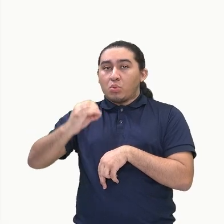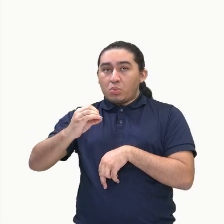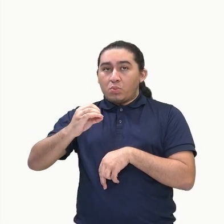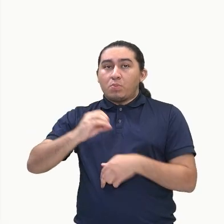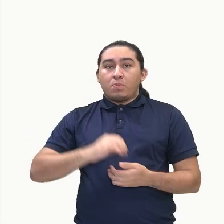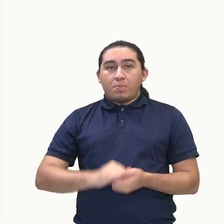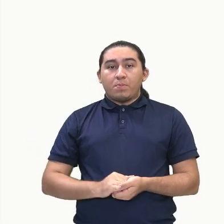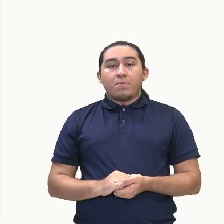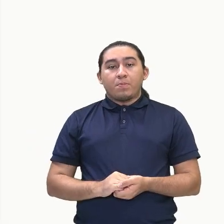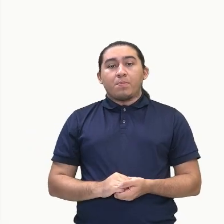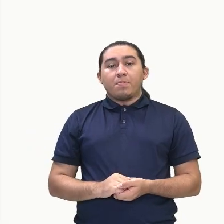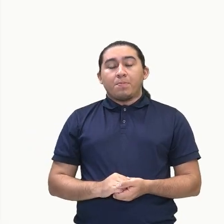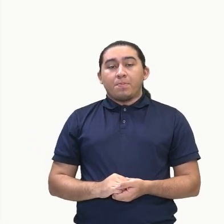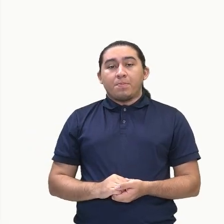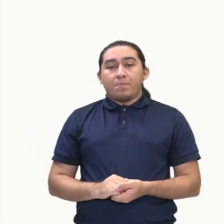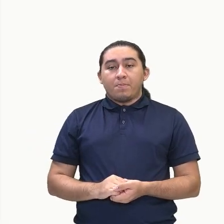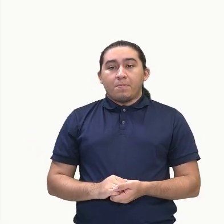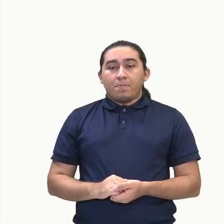pentágono